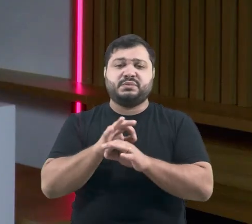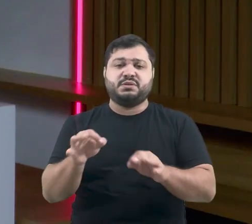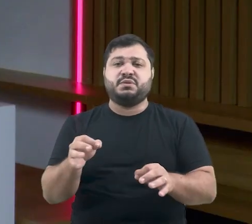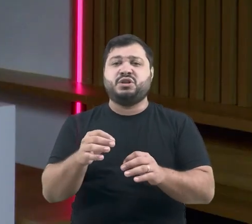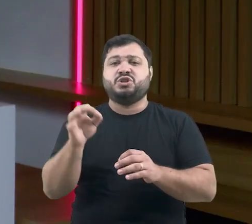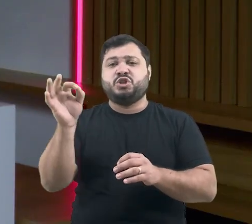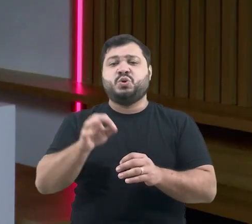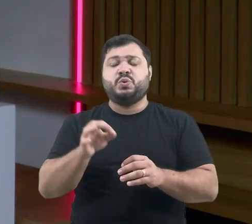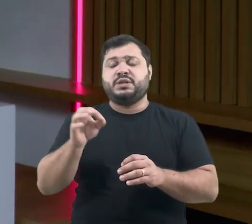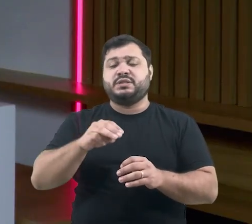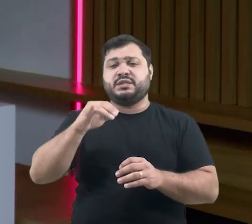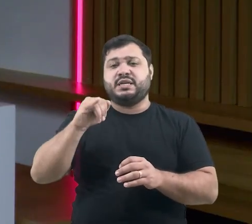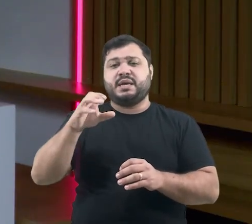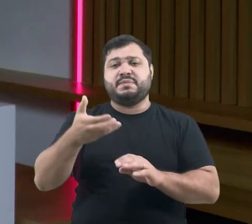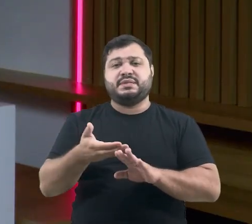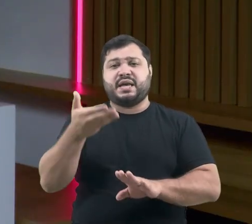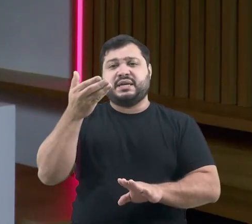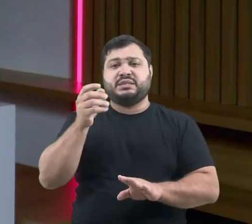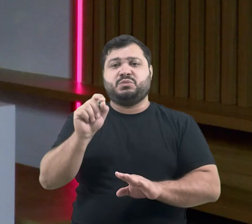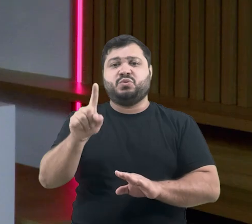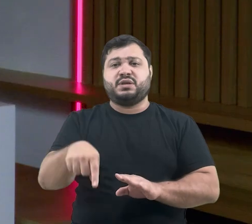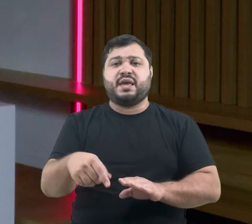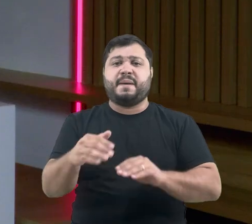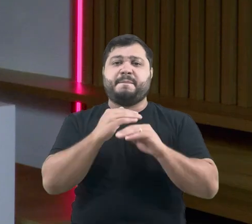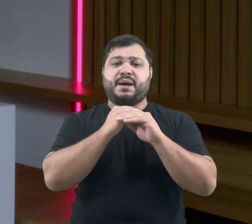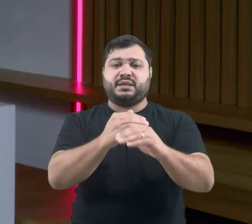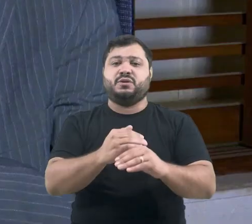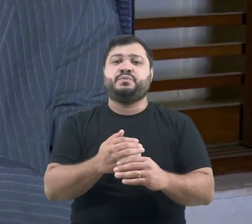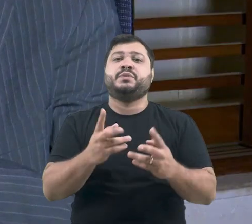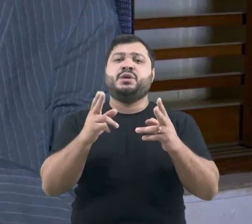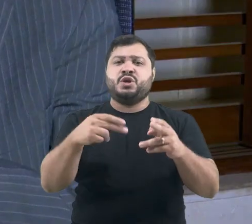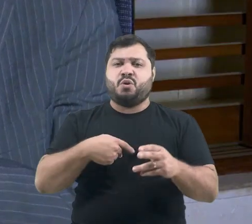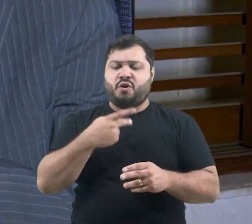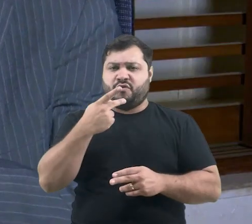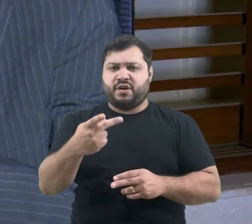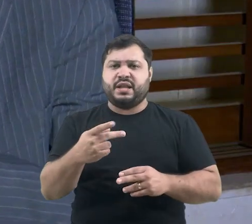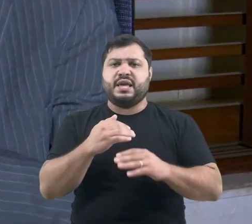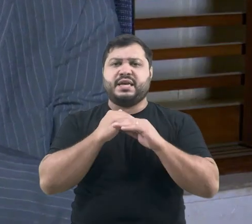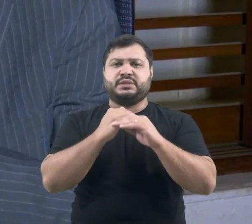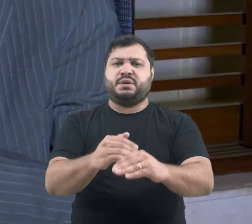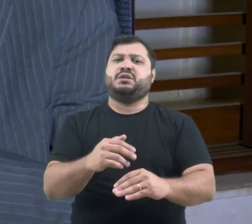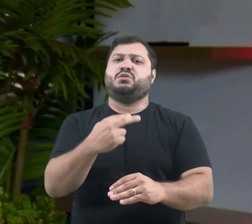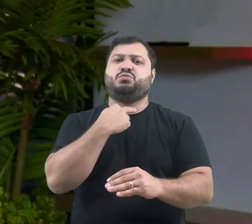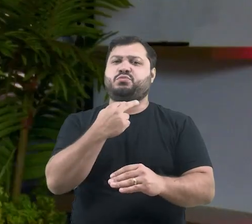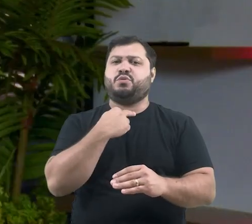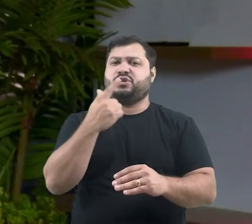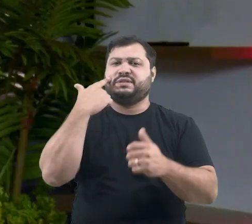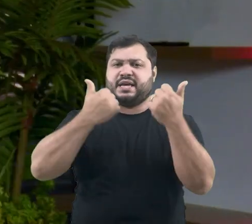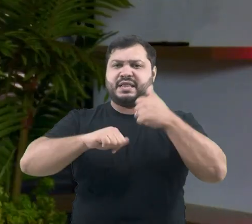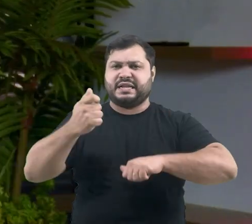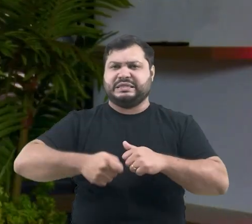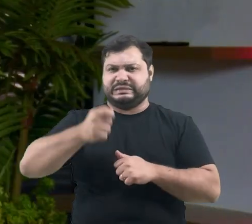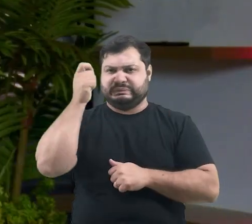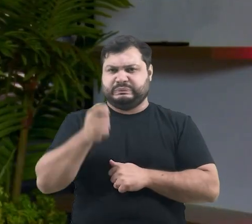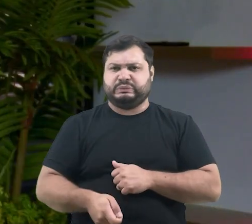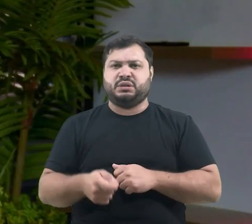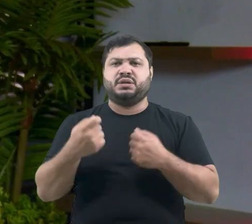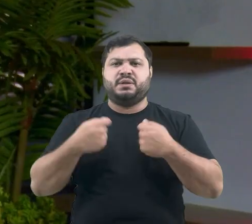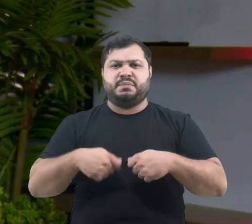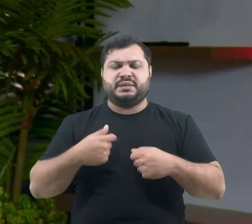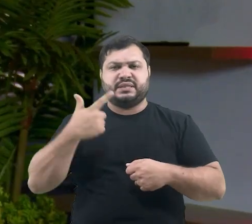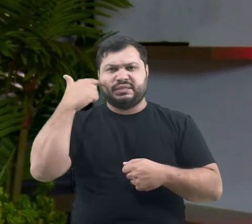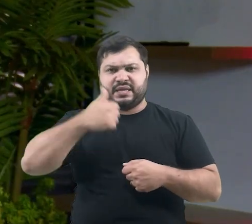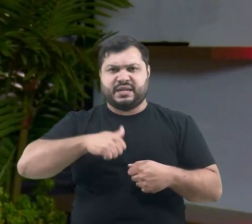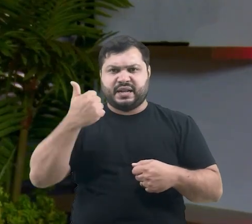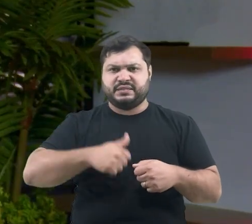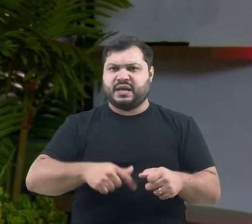simplesmente, um índice de massa corporal acima daquilo que é considerado como padrão. Assim como eu disse, esse padrão não pode ser analisado a ferro e fogo. Ele